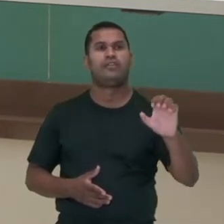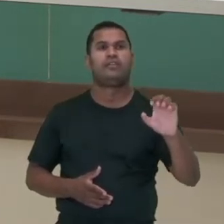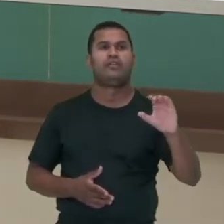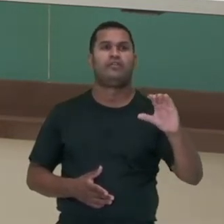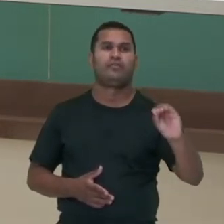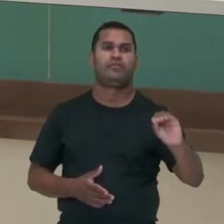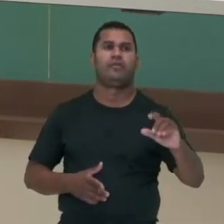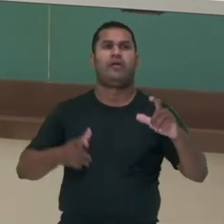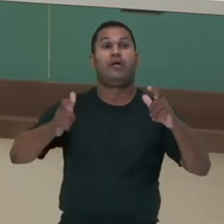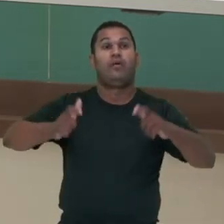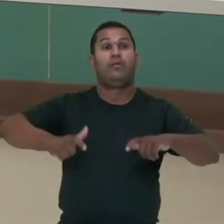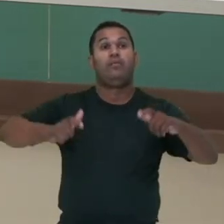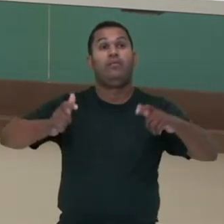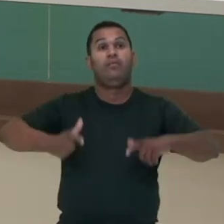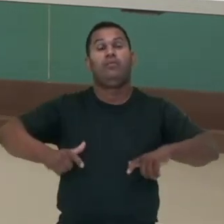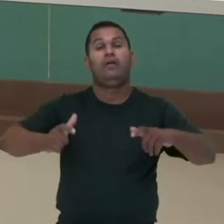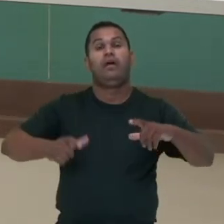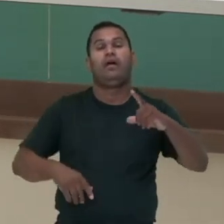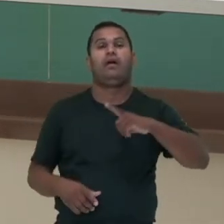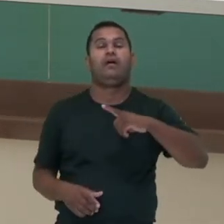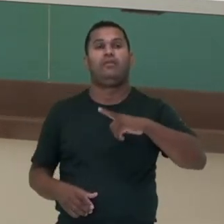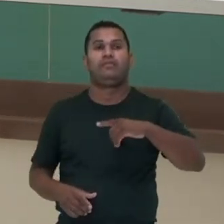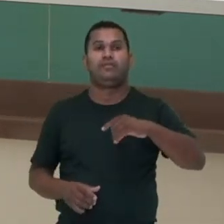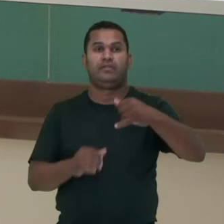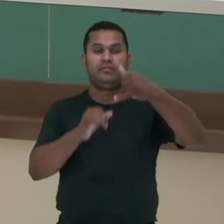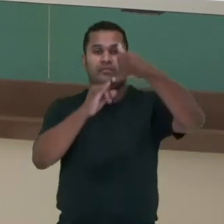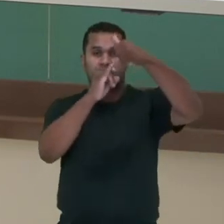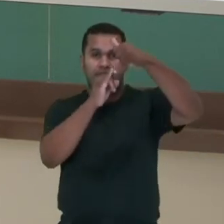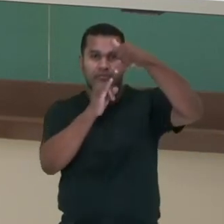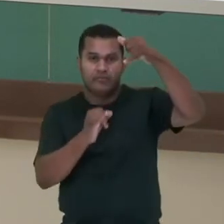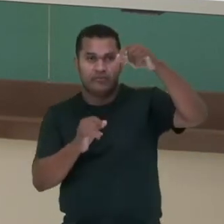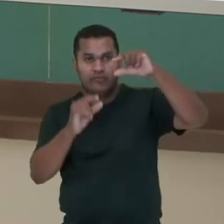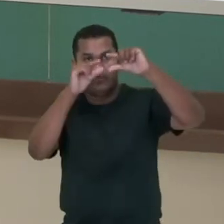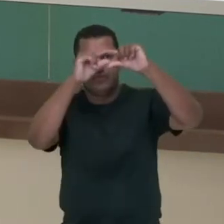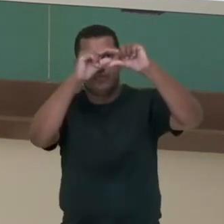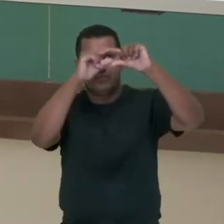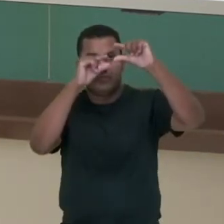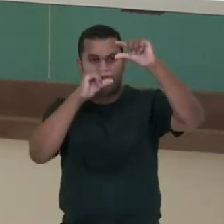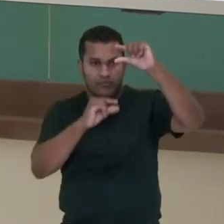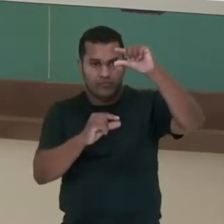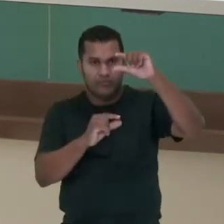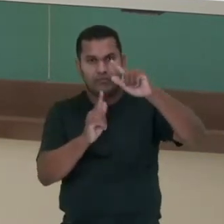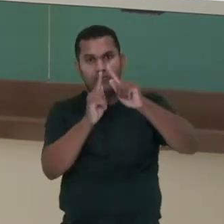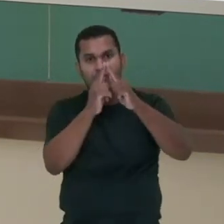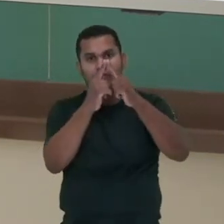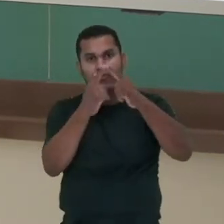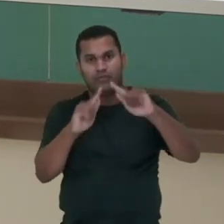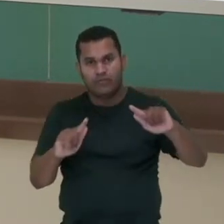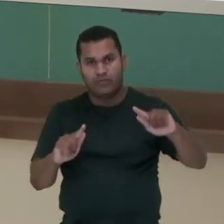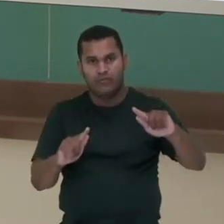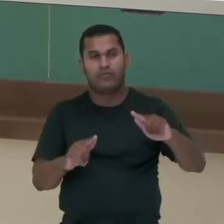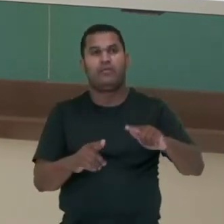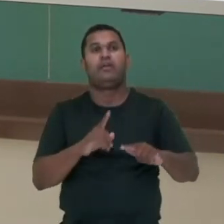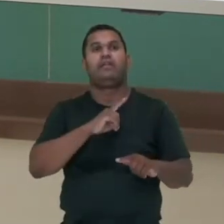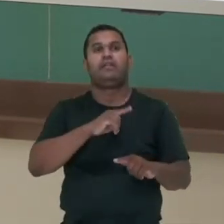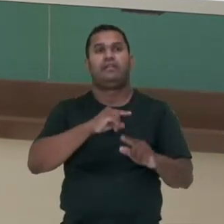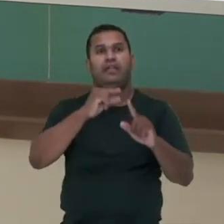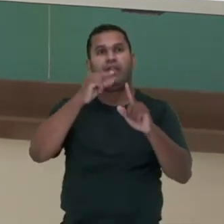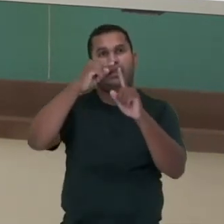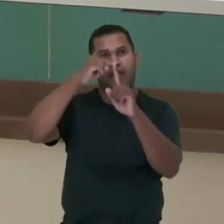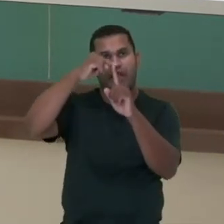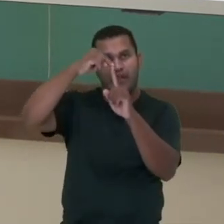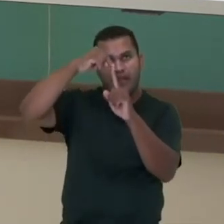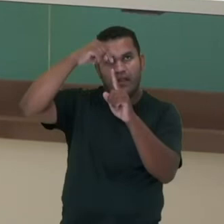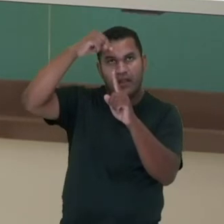situar no cromossomo, obedecendo a uma disposição linear dos mesmos. E isso daqui, gente, é para a espécie. A espécie humana